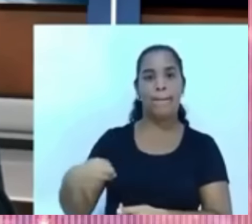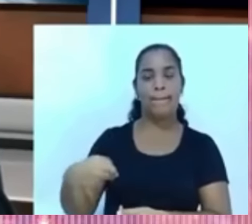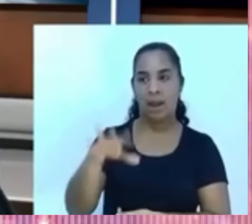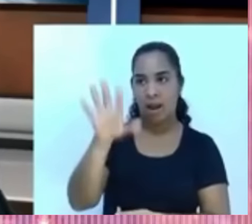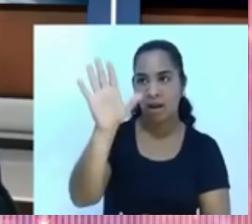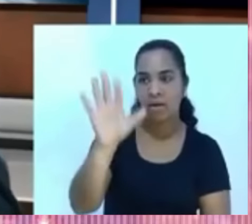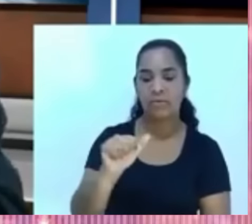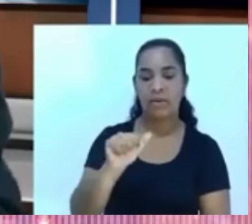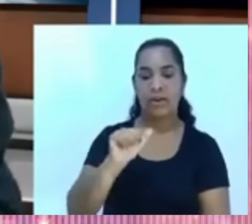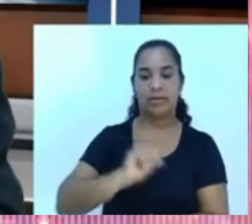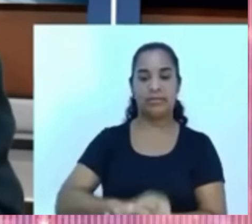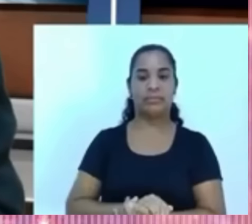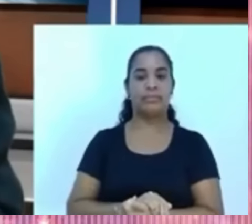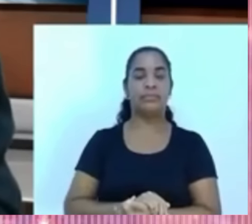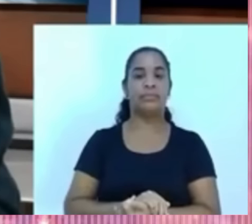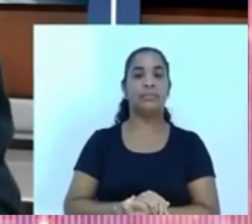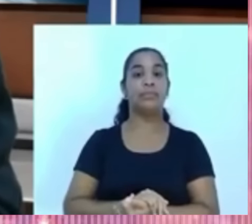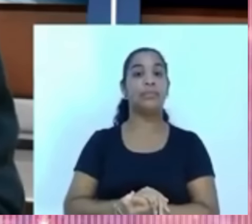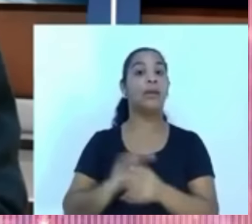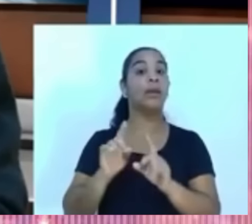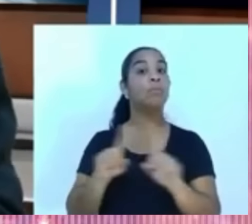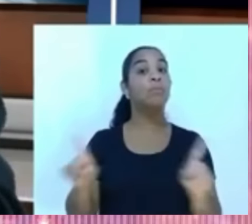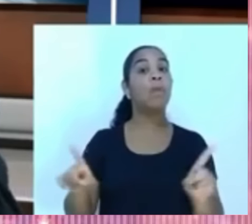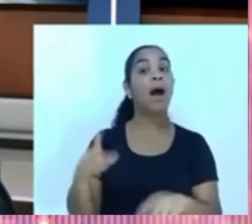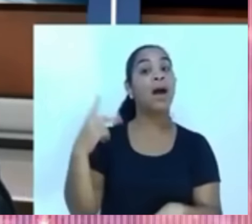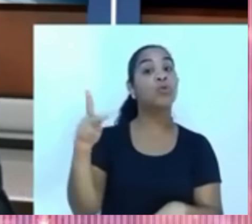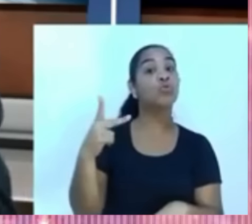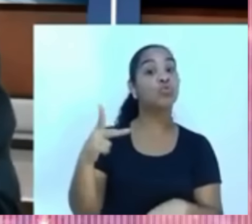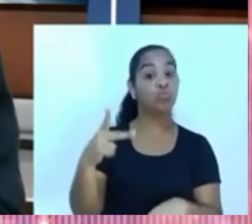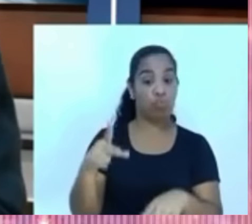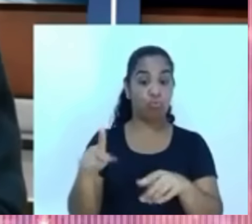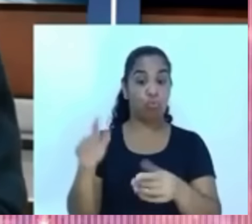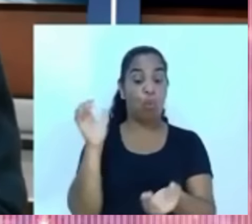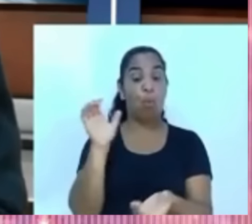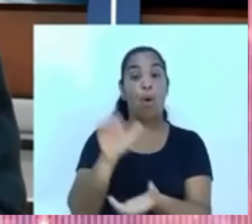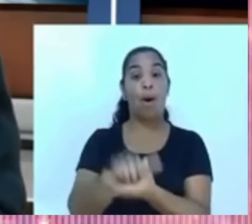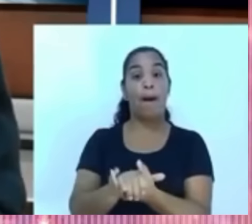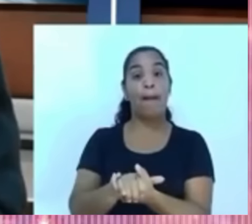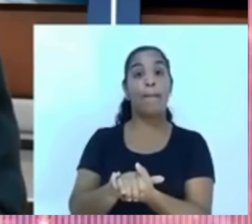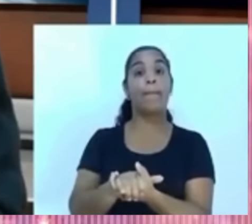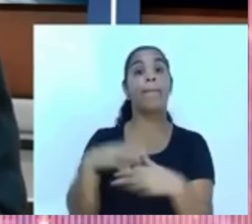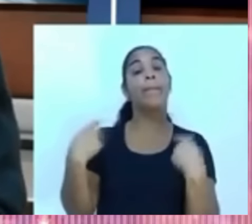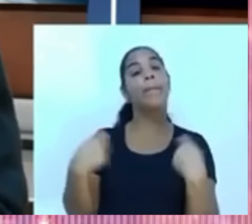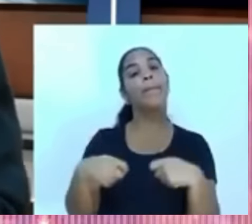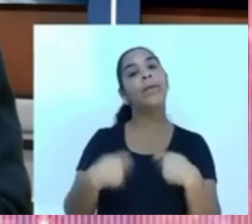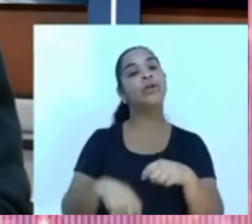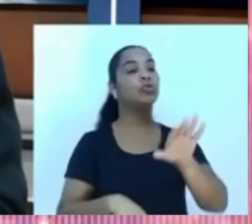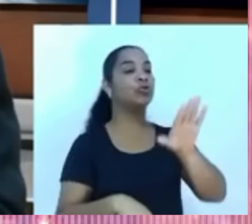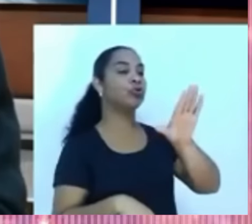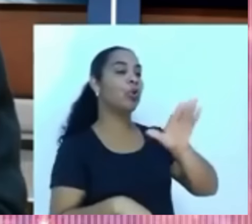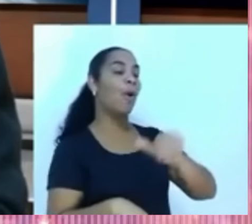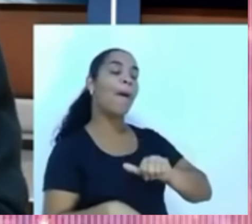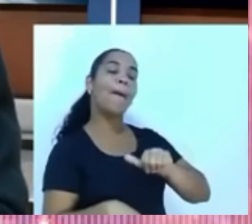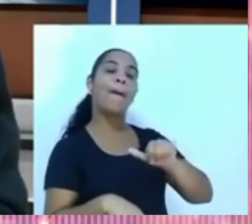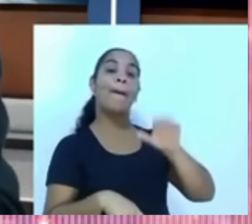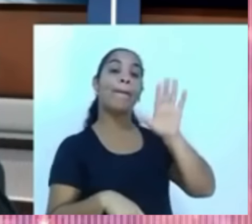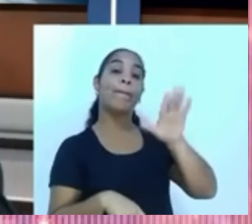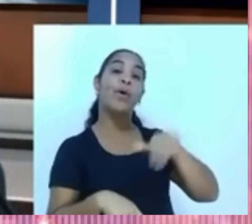Franco mas sua mulher a senora p chama o filho de uma maneira muito gentil